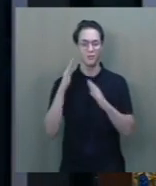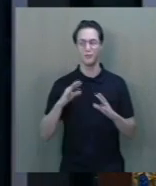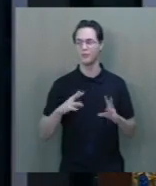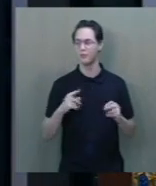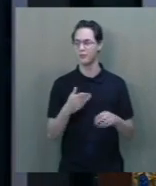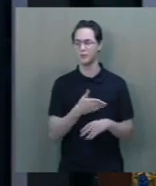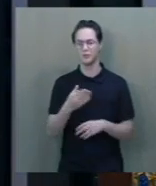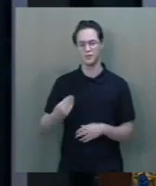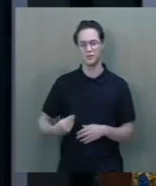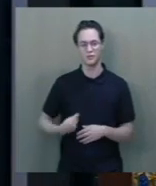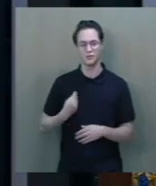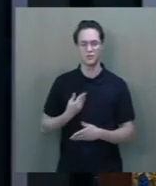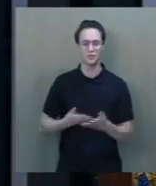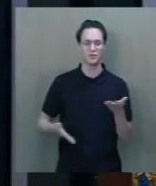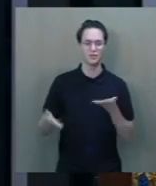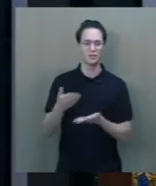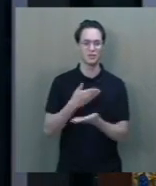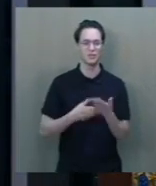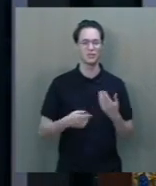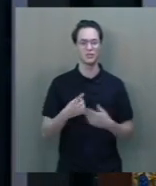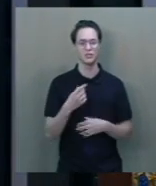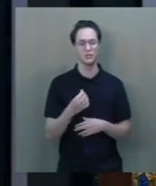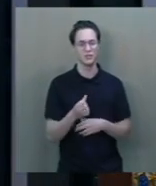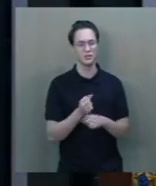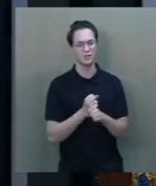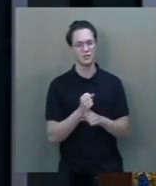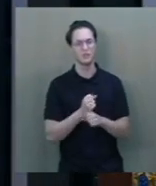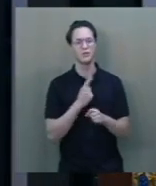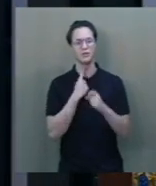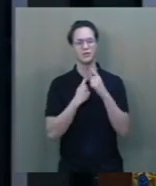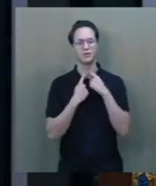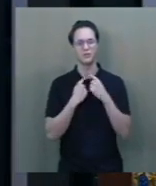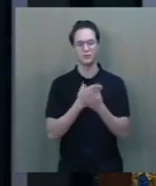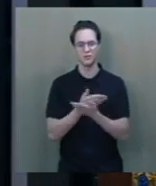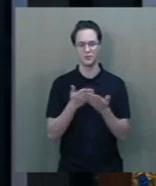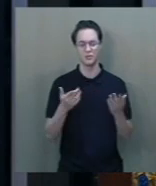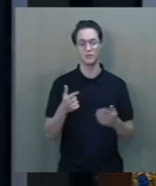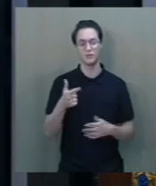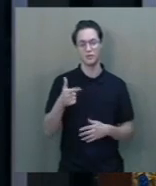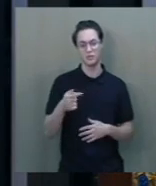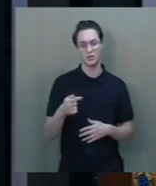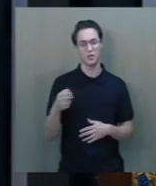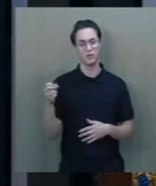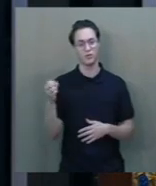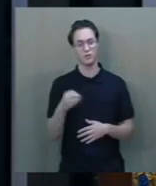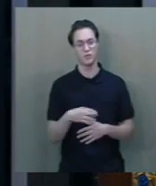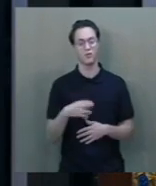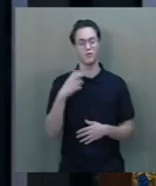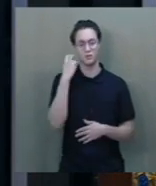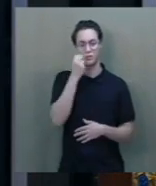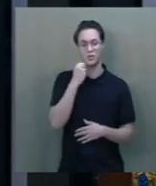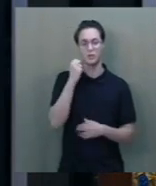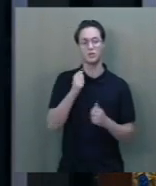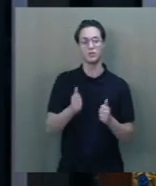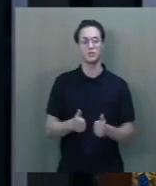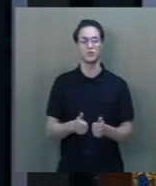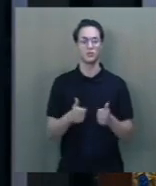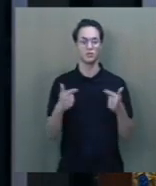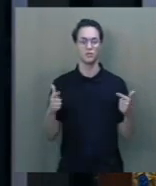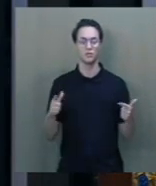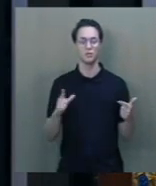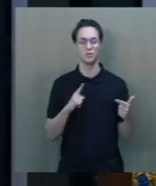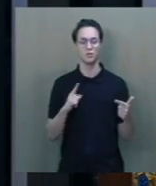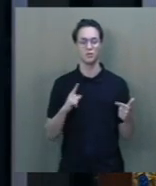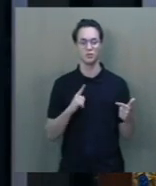convivência nesses 16 anos. Desejo aos 27 novos senadores e senadoras sorte que assumirão essa